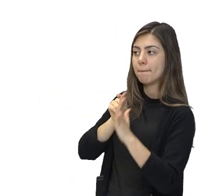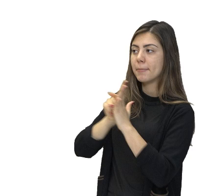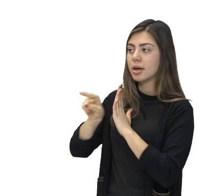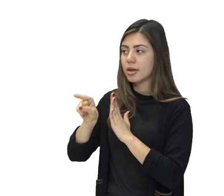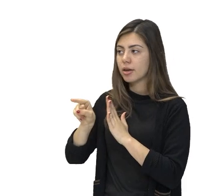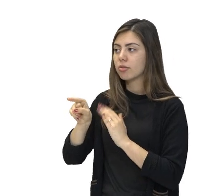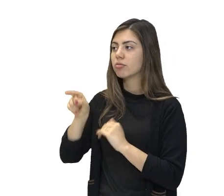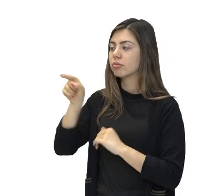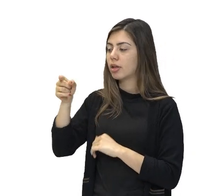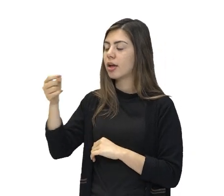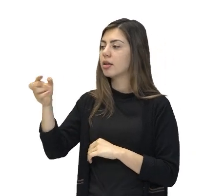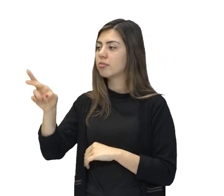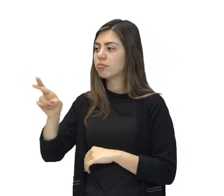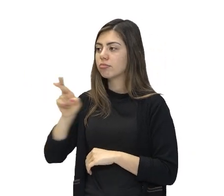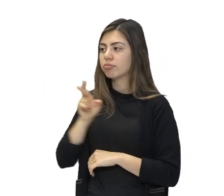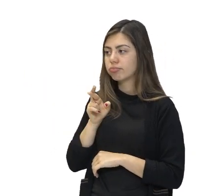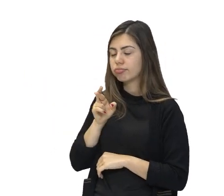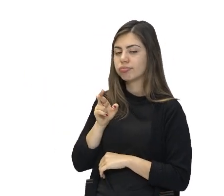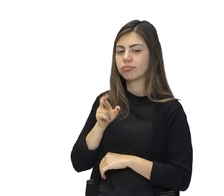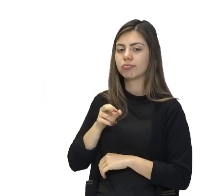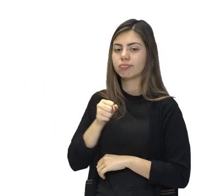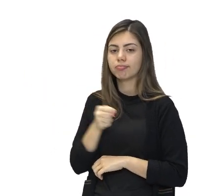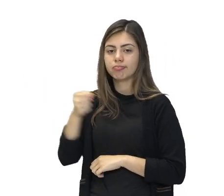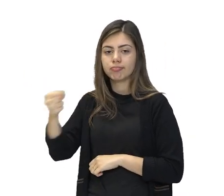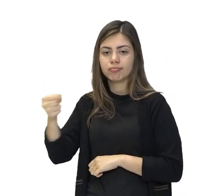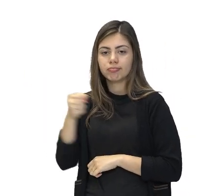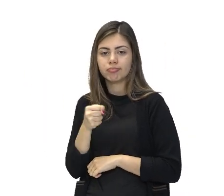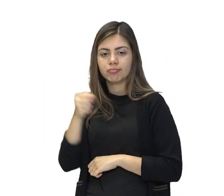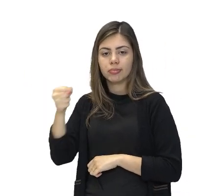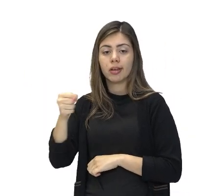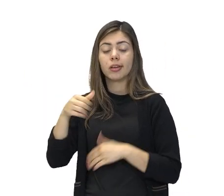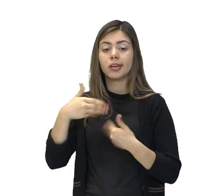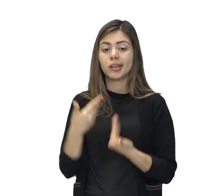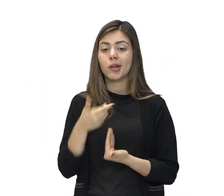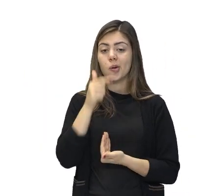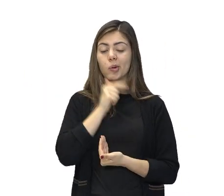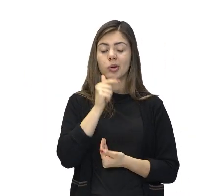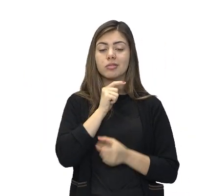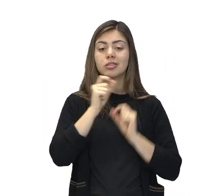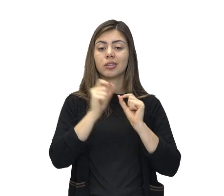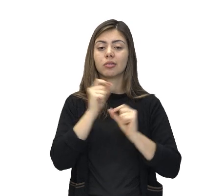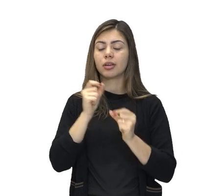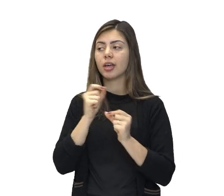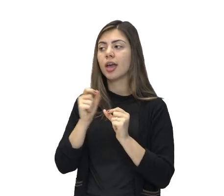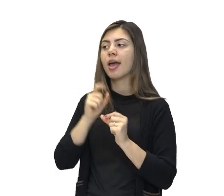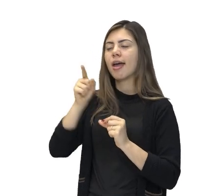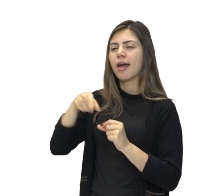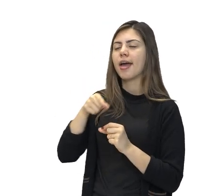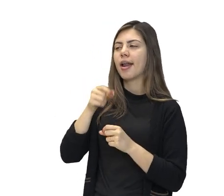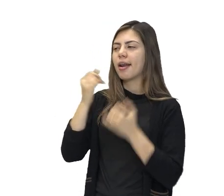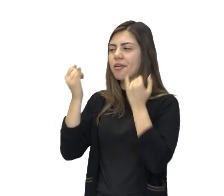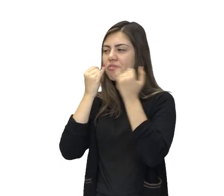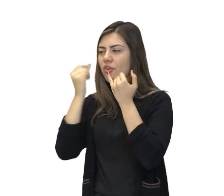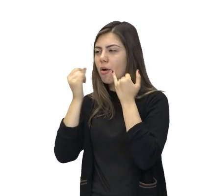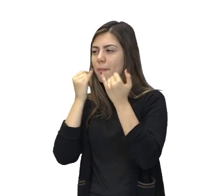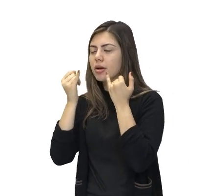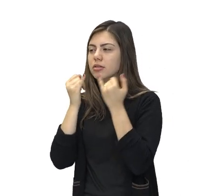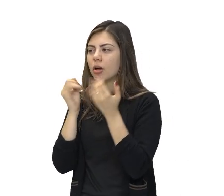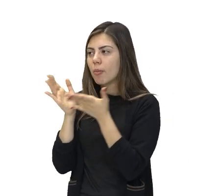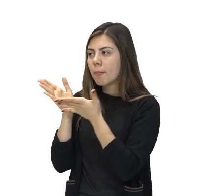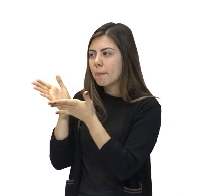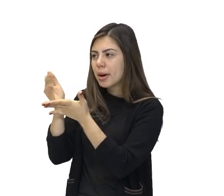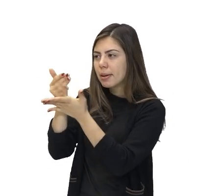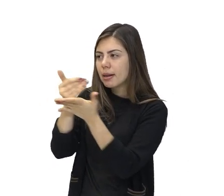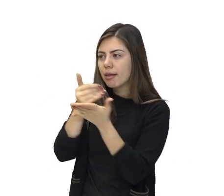se alternam no desenvolvimento das falas, para que, de fato, nós consigamos extrair informação do meu